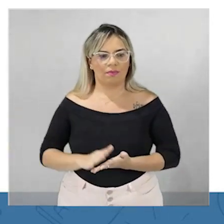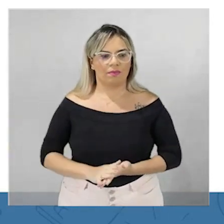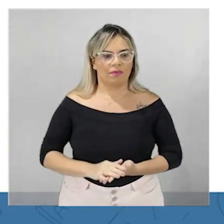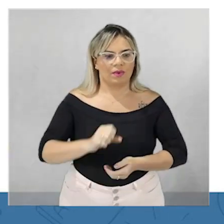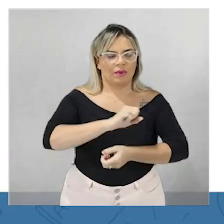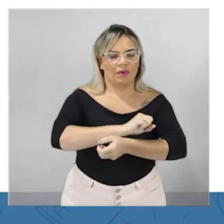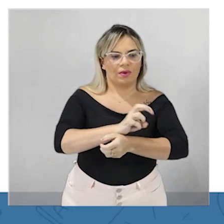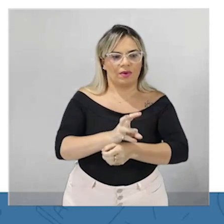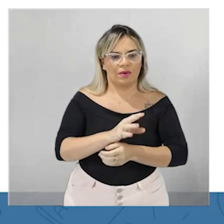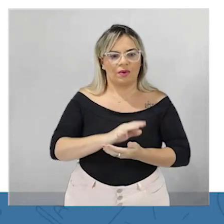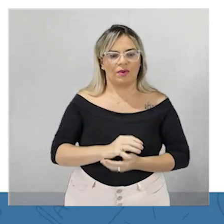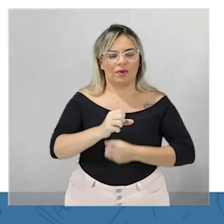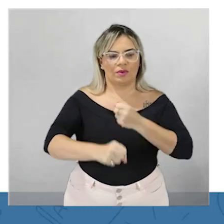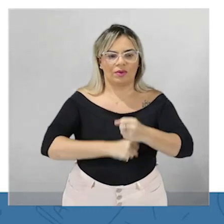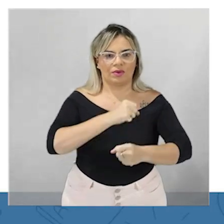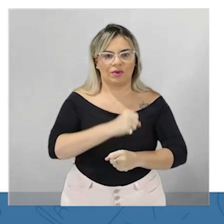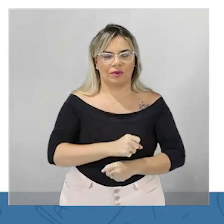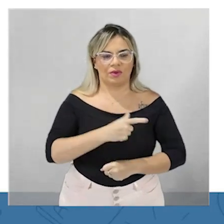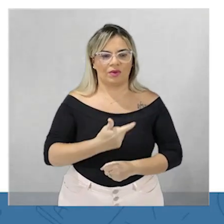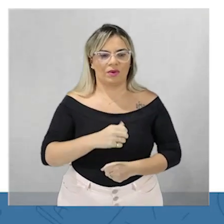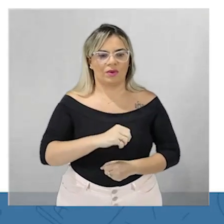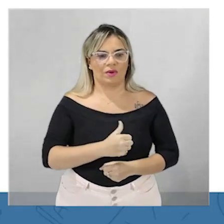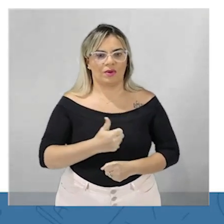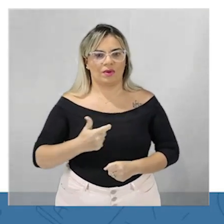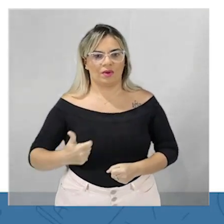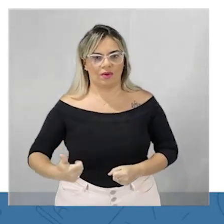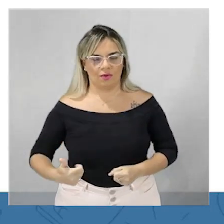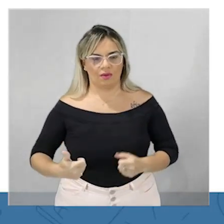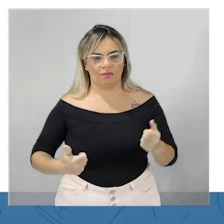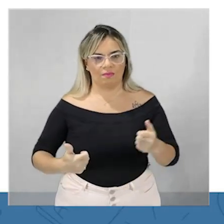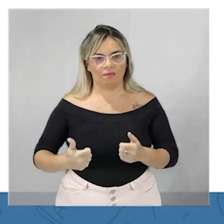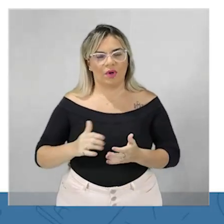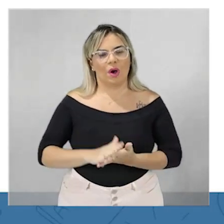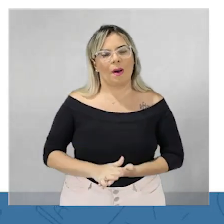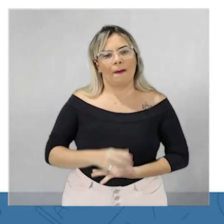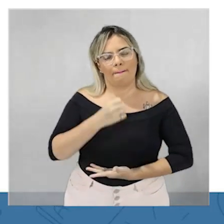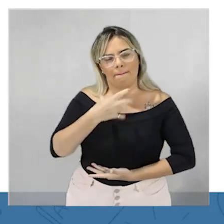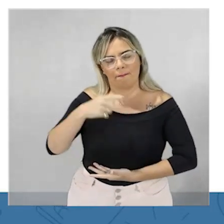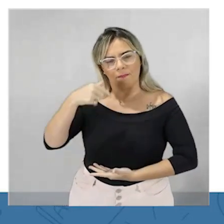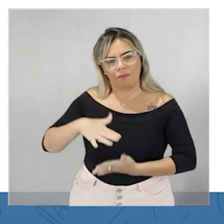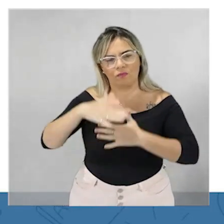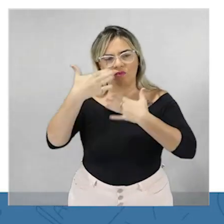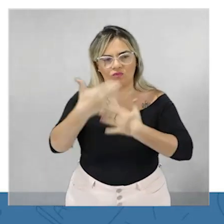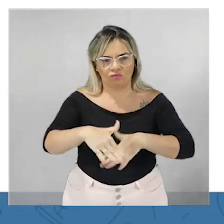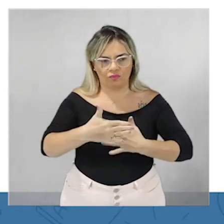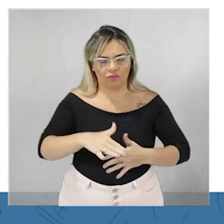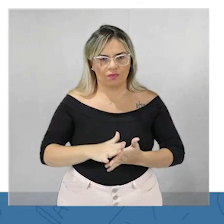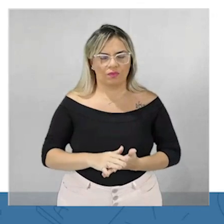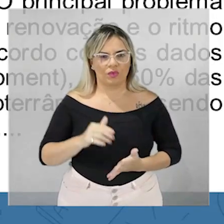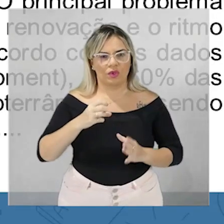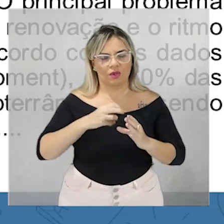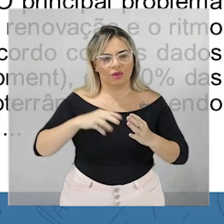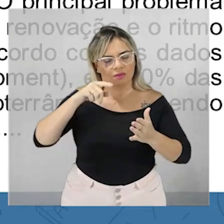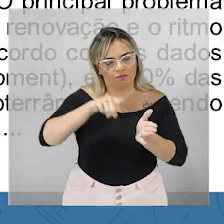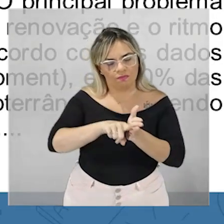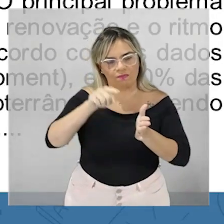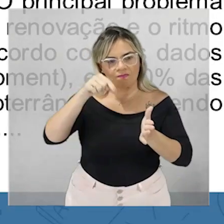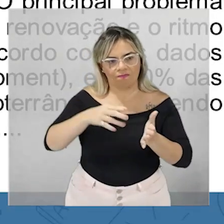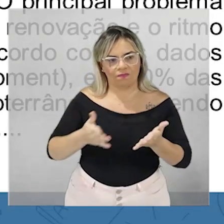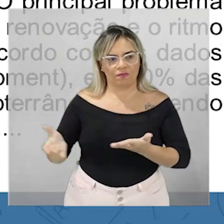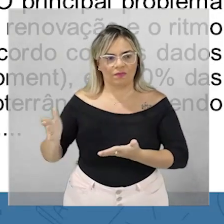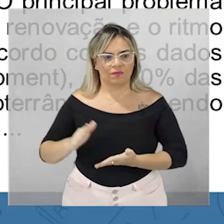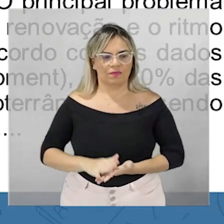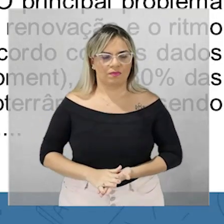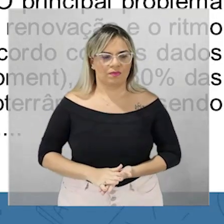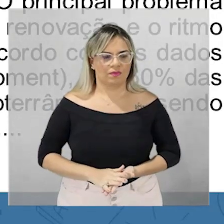UEMA, questão 2021. Estou dizendo que é uma temática recente que as bancas estão abordando bastante. Agora, questão da UEMA.